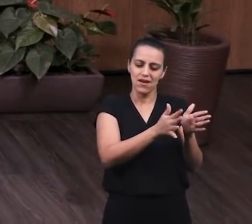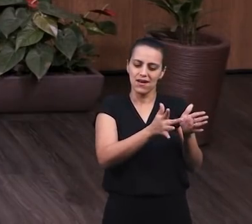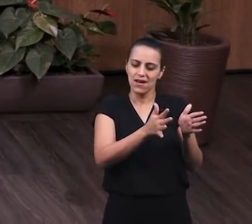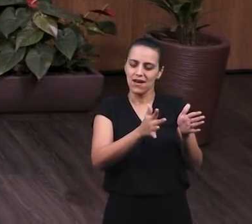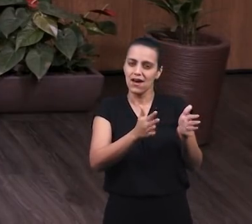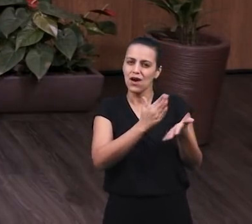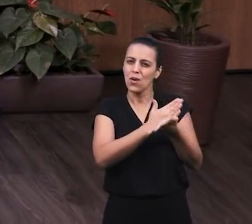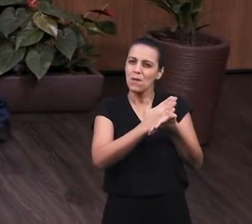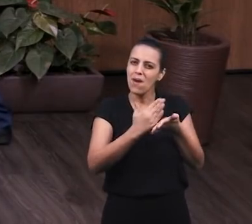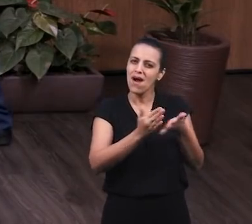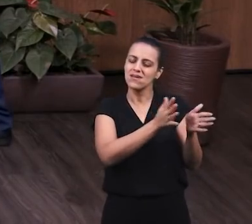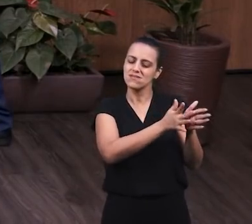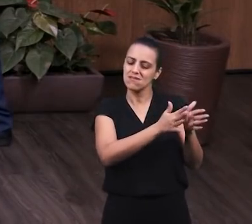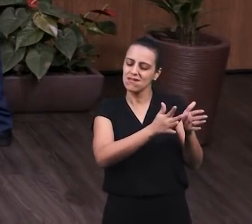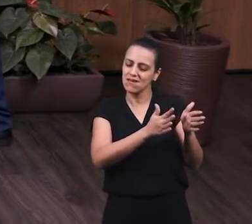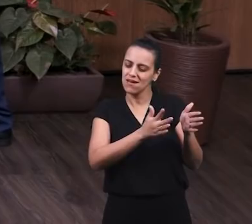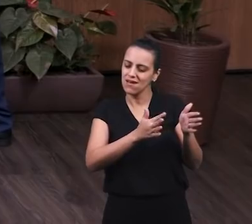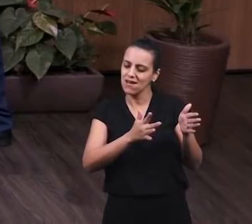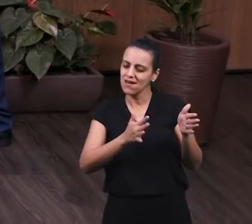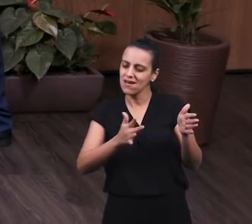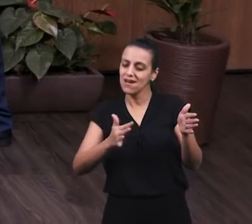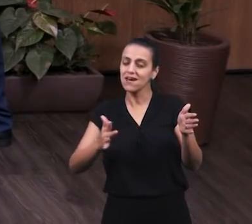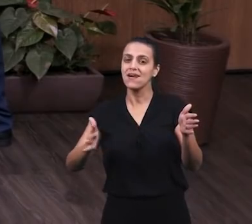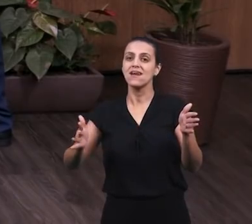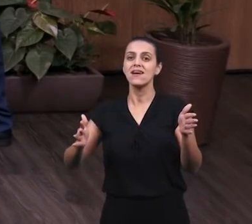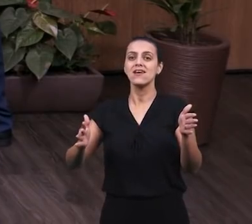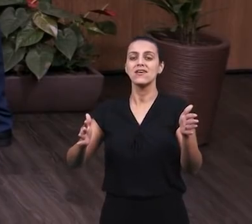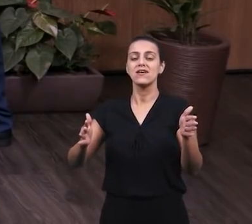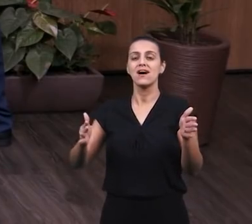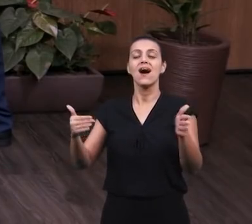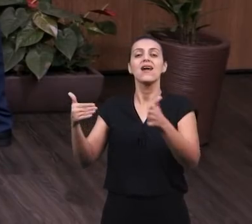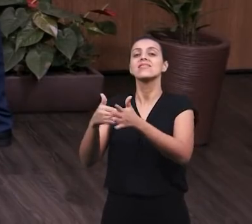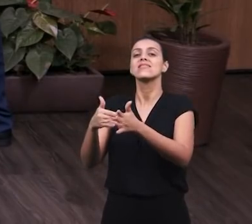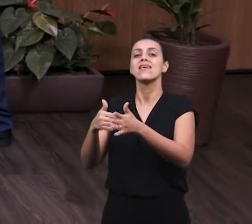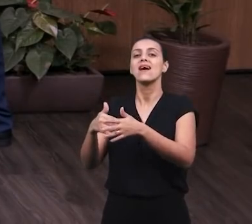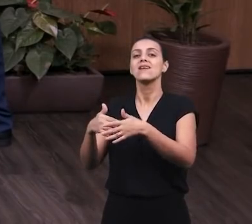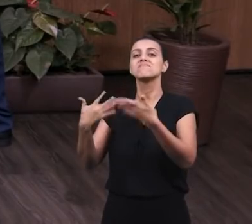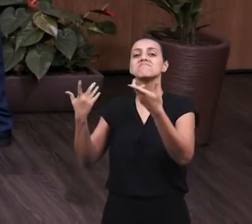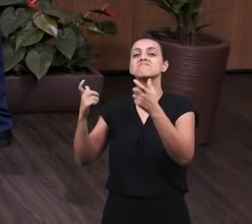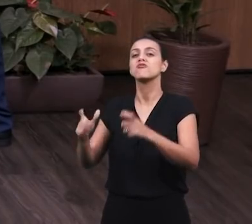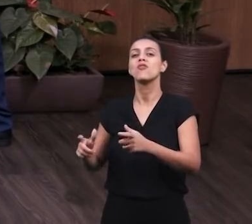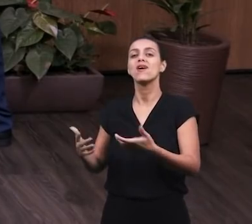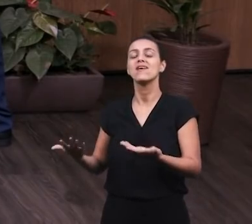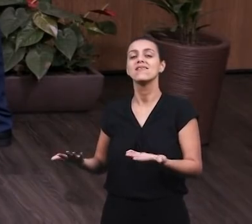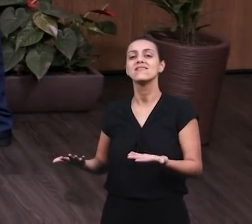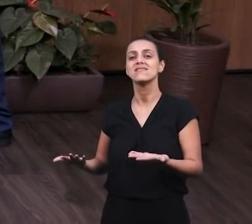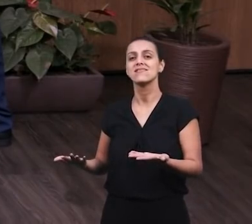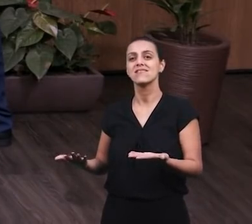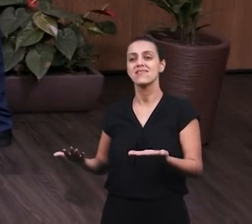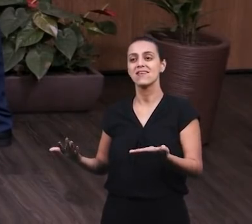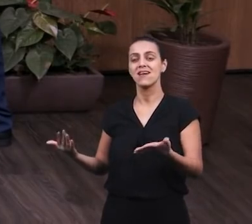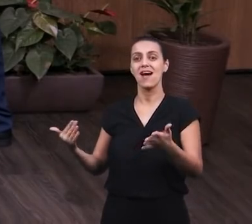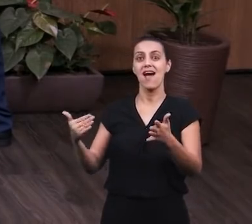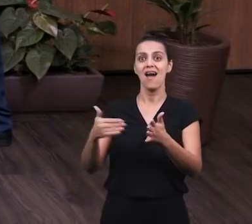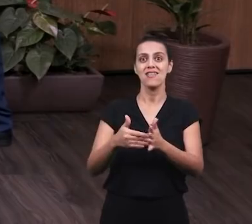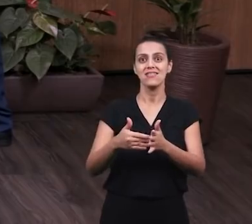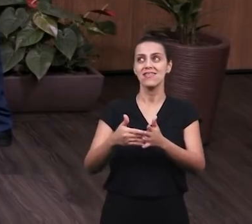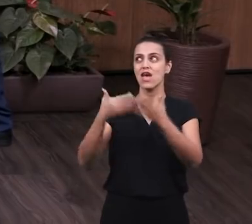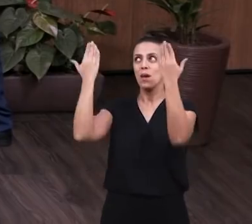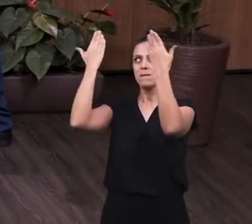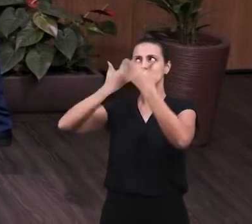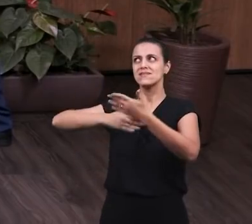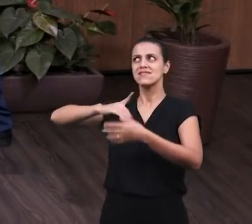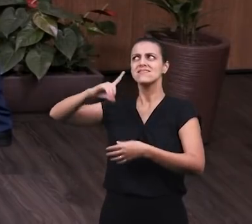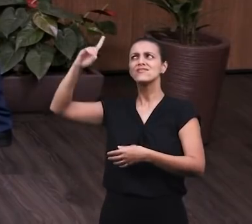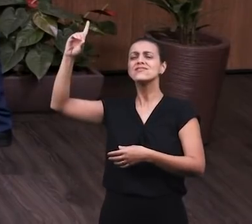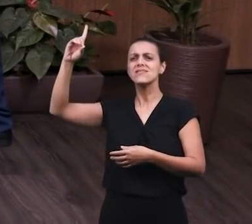mas ele começa a caminhar. Até quando? Até a presença de Deus, o Santíssimo.